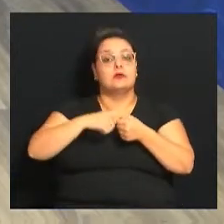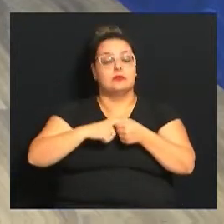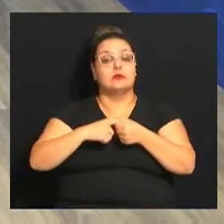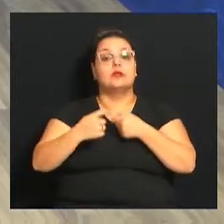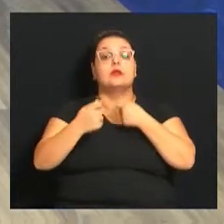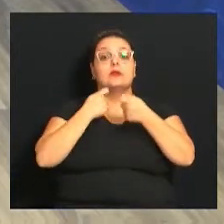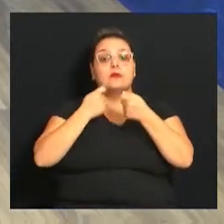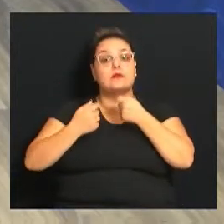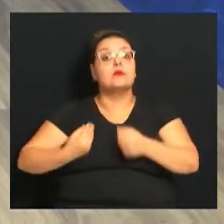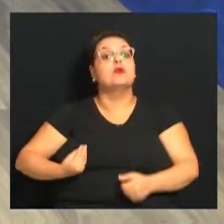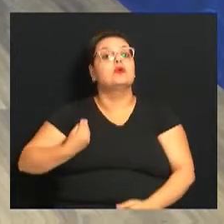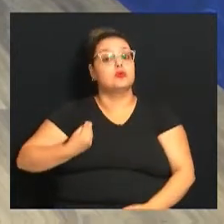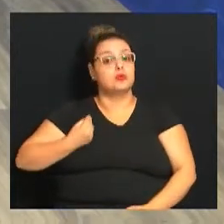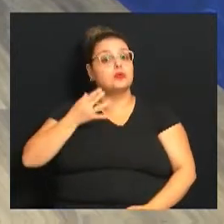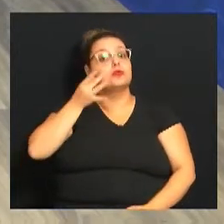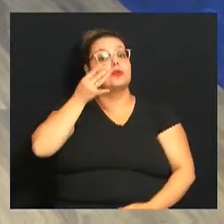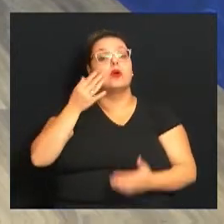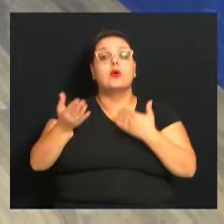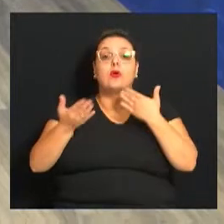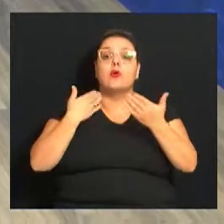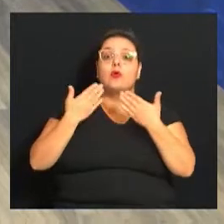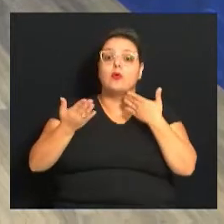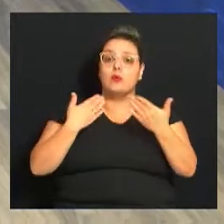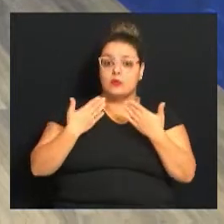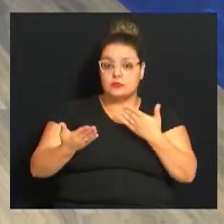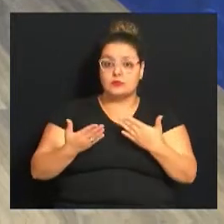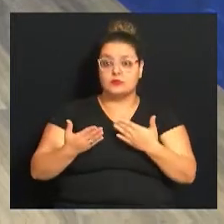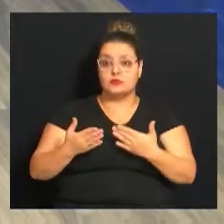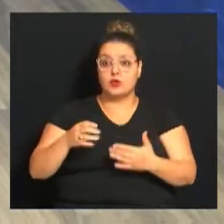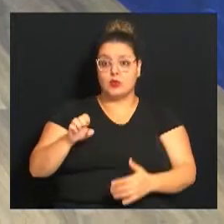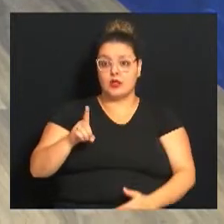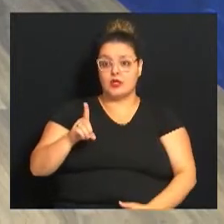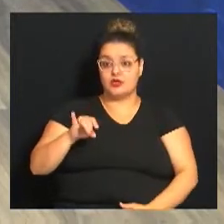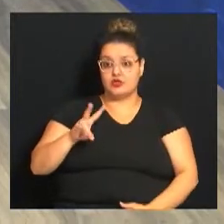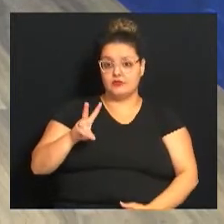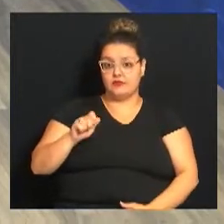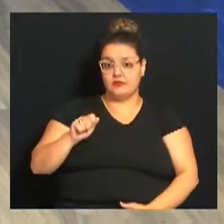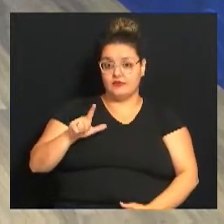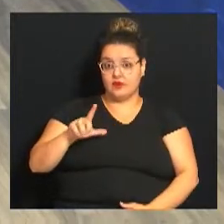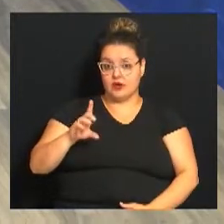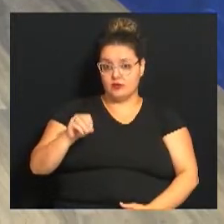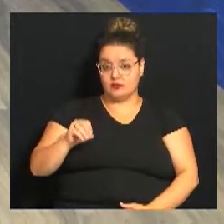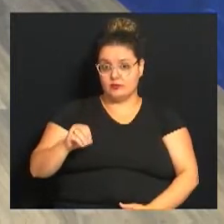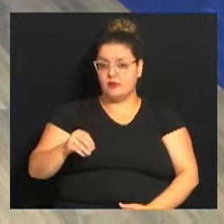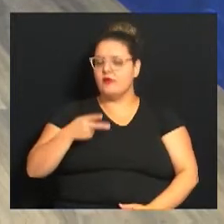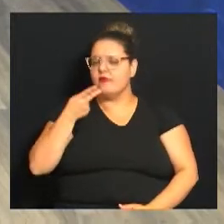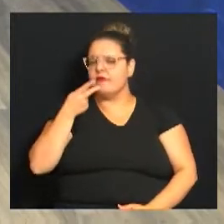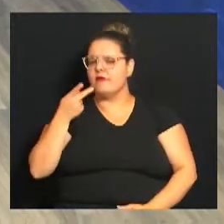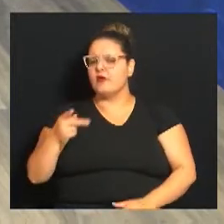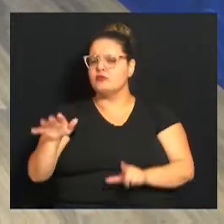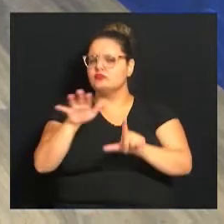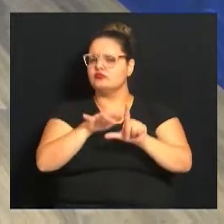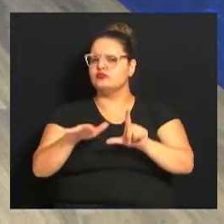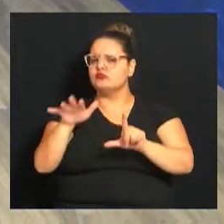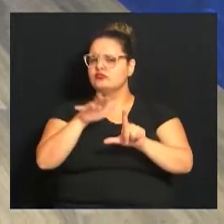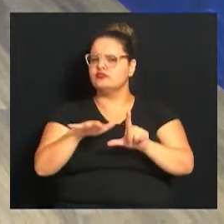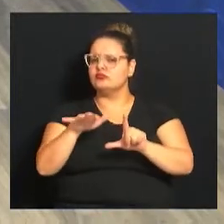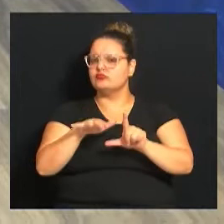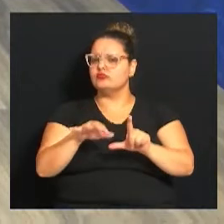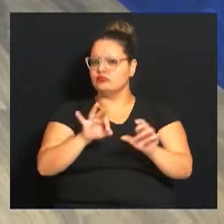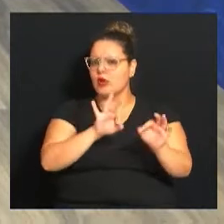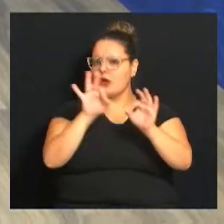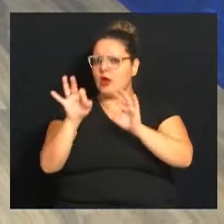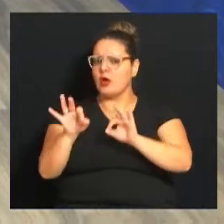ao vivo. Nós vamos conversar com o Edivaldo para falar sobre streaming. Você que está nos acompanhando, já